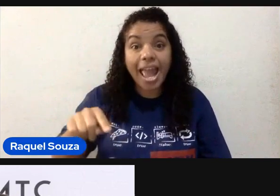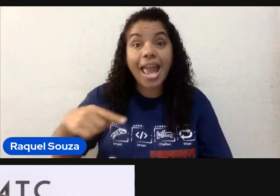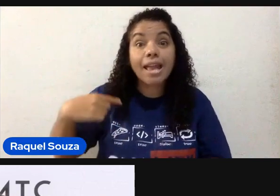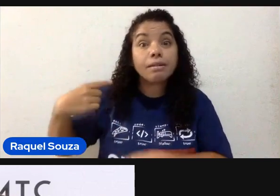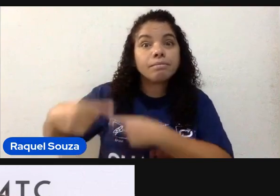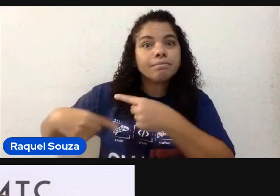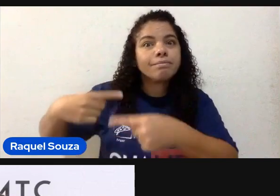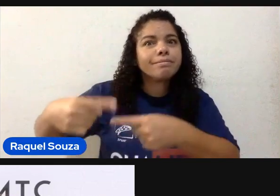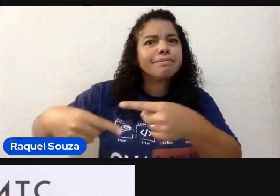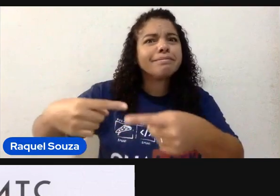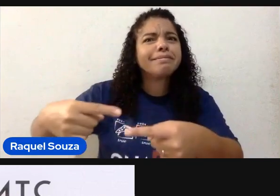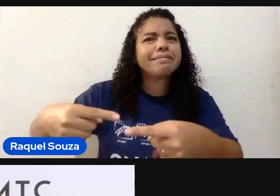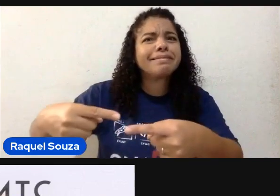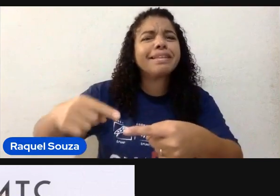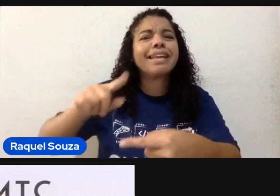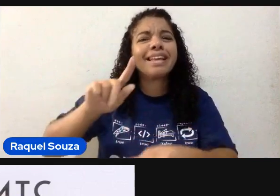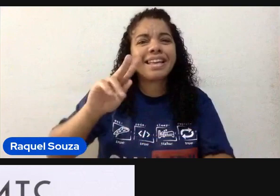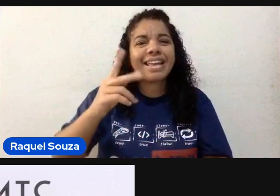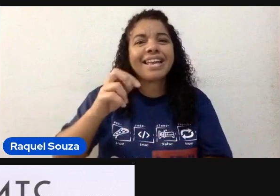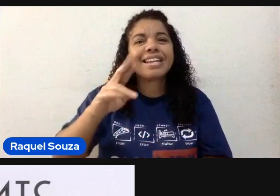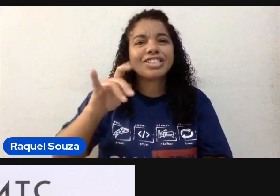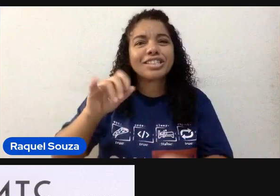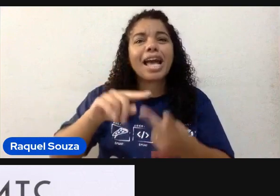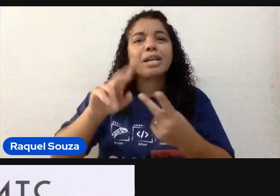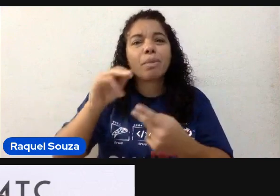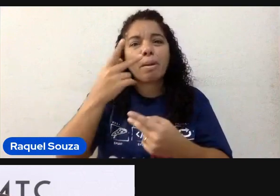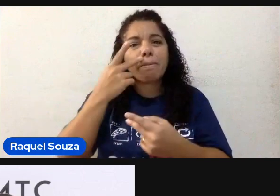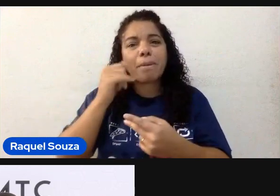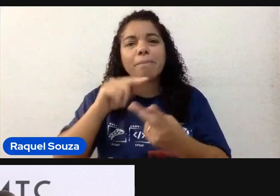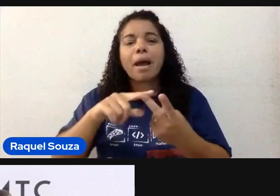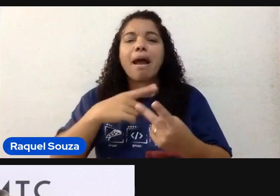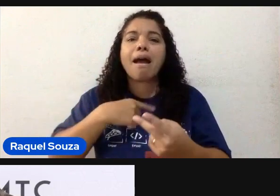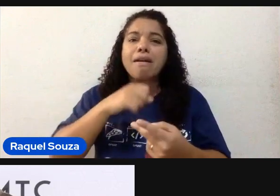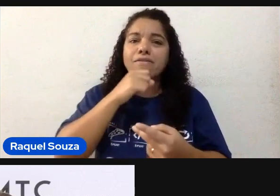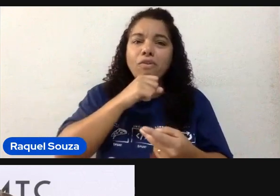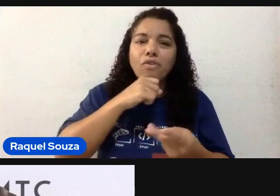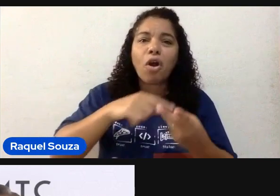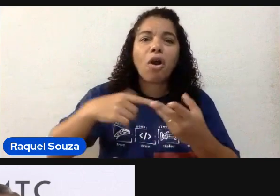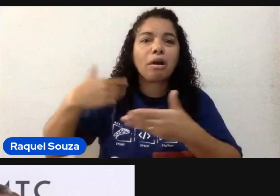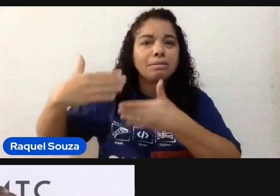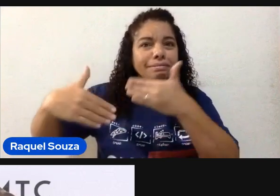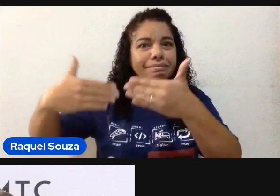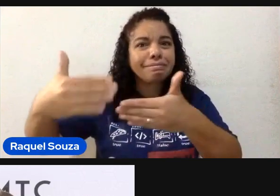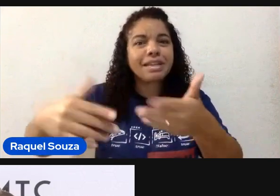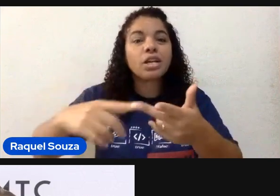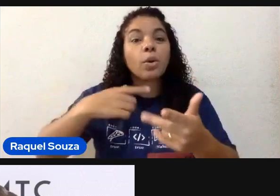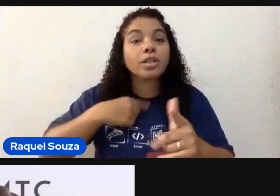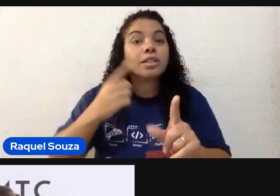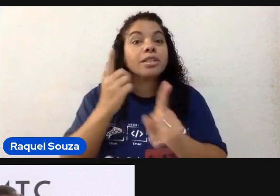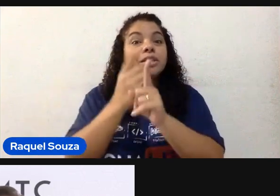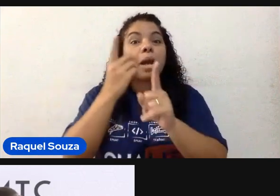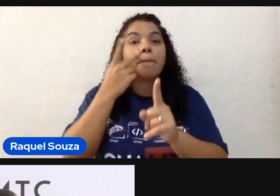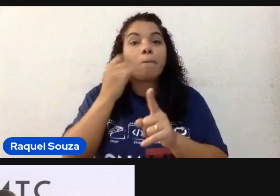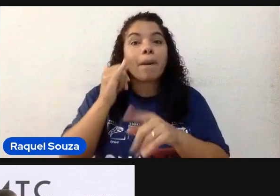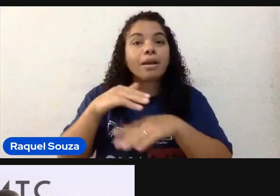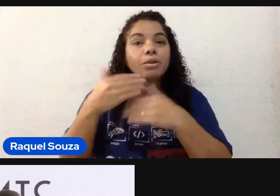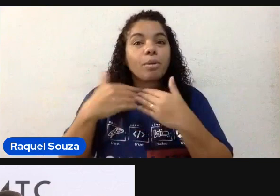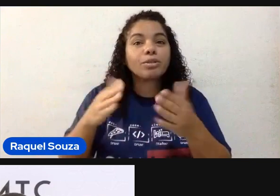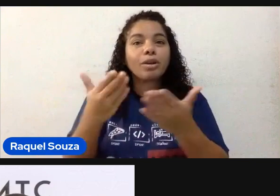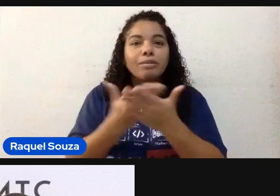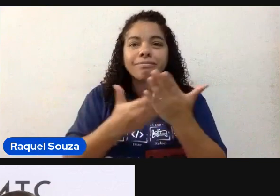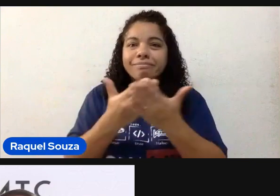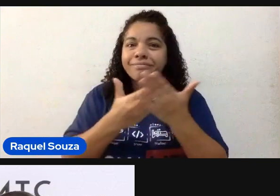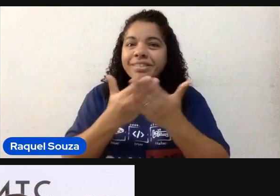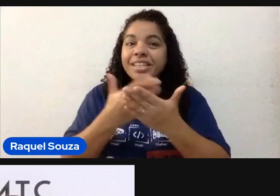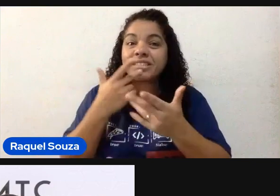Então, provavelmente veio dos seus pais, dos seus avós. E quando eu descobri, meus pais começaram a se tratar e também descobriram que